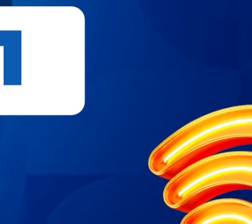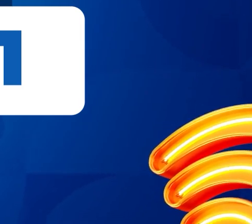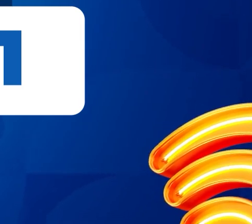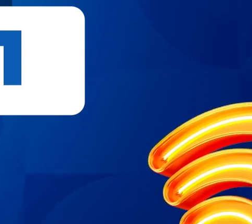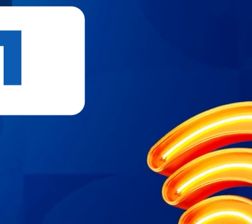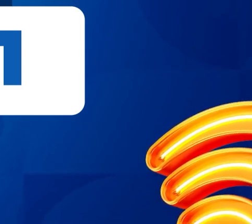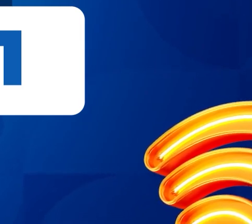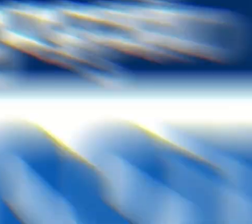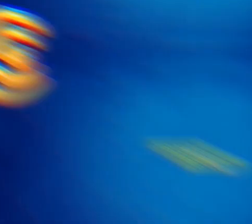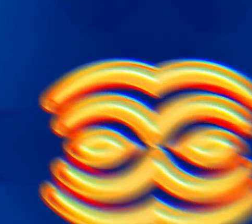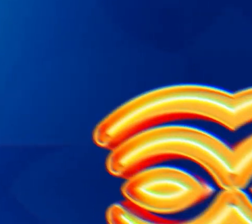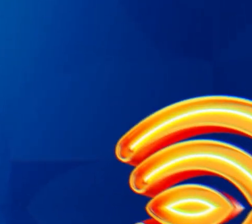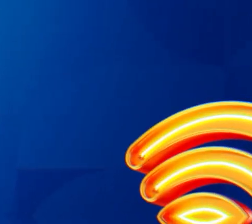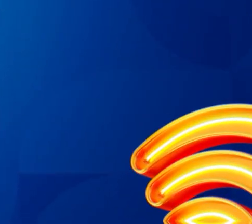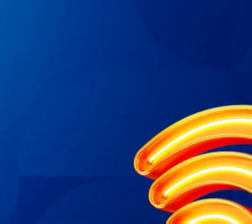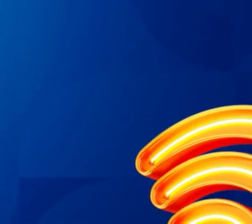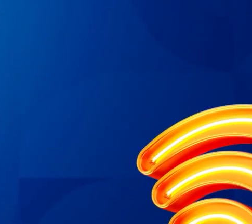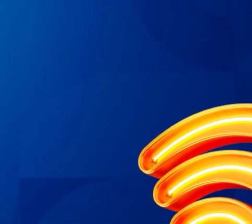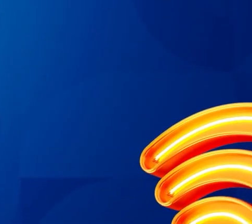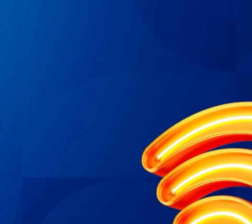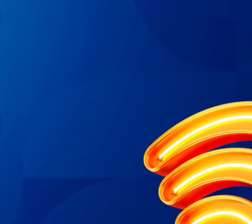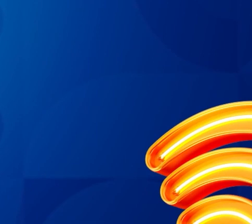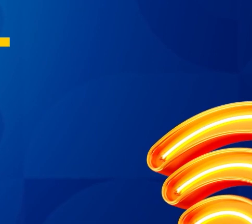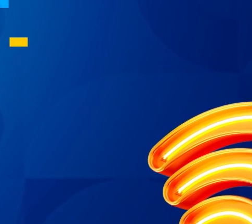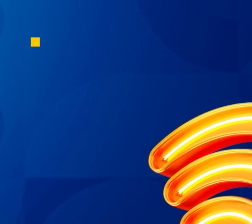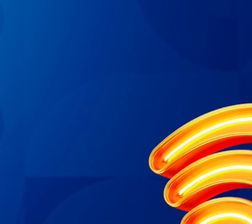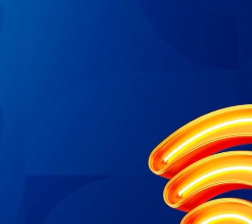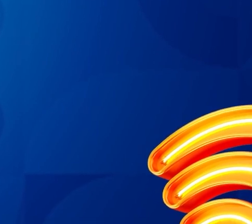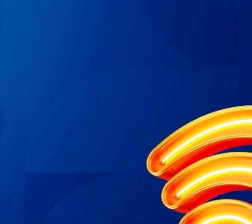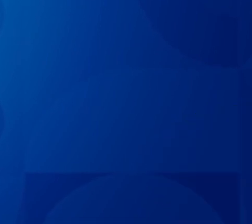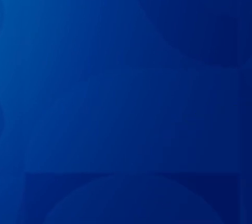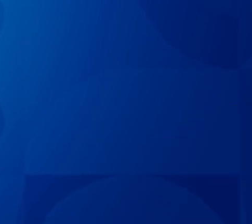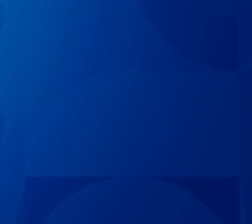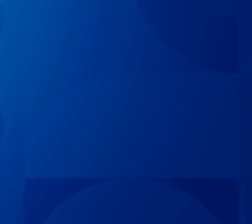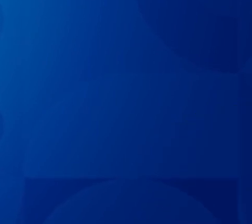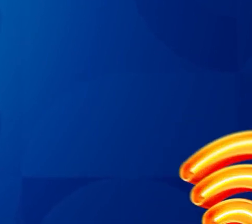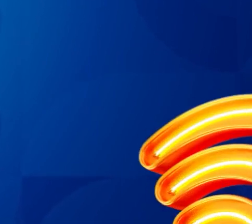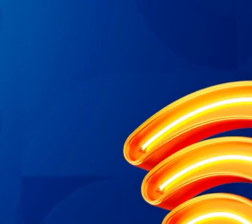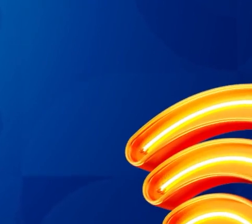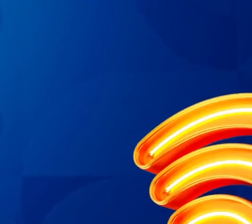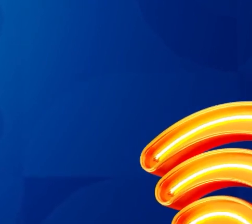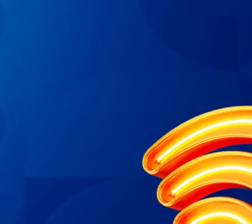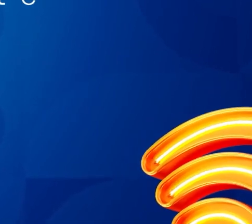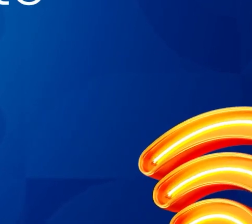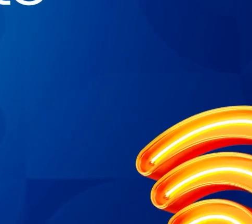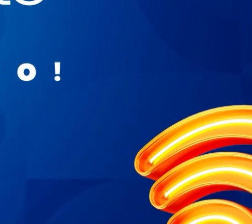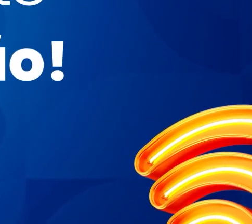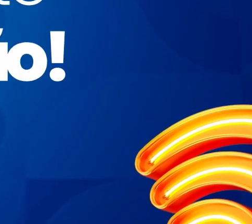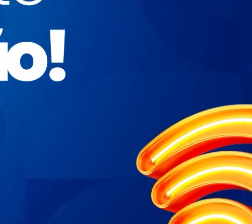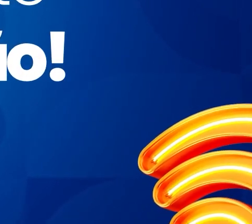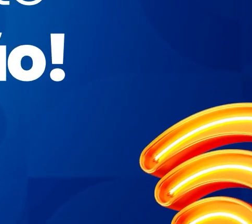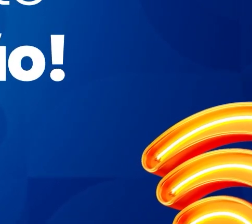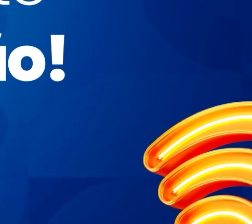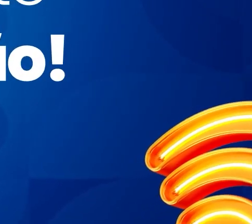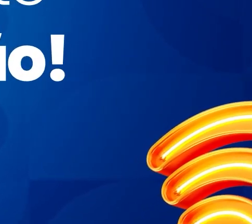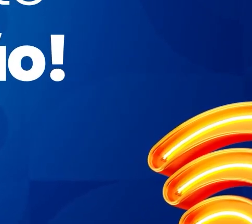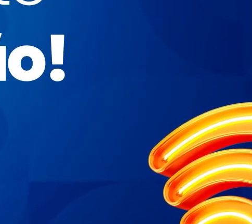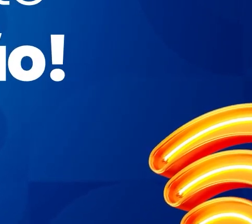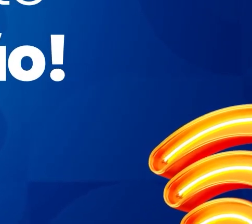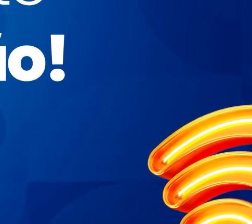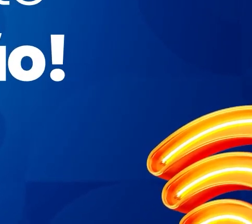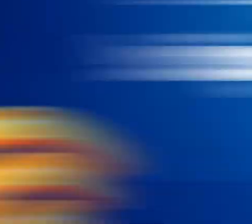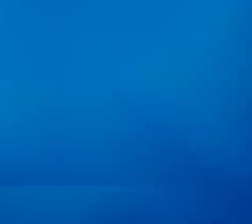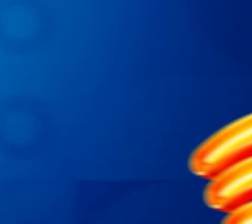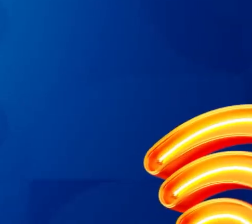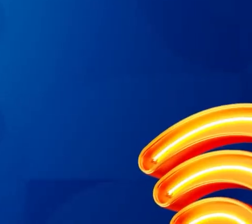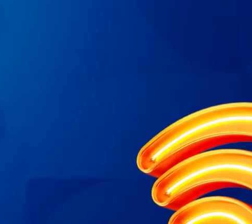roteador incluso em comodato. Sol Provedor, a melhor conexão. A Sol Provedor tem o melhor suporte técnico